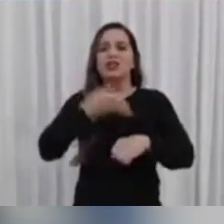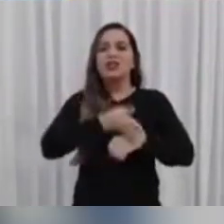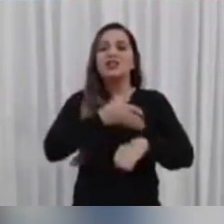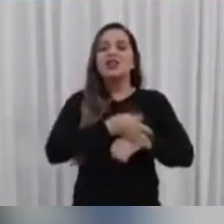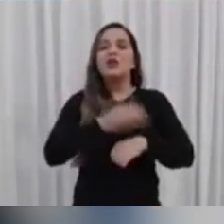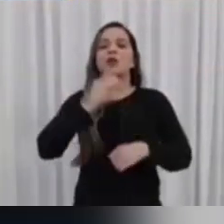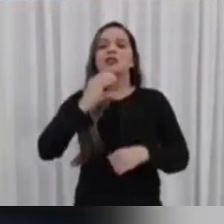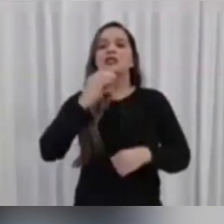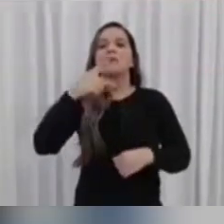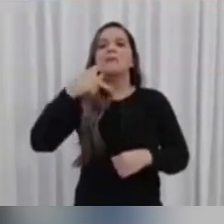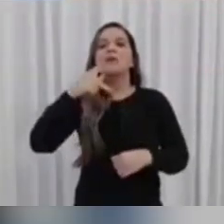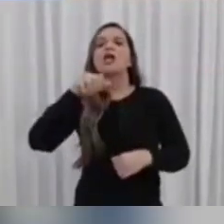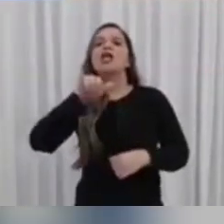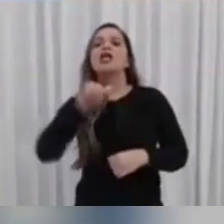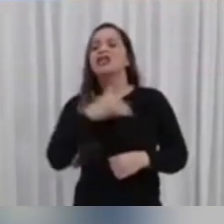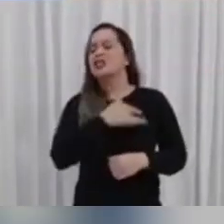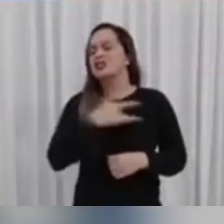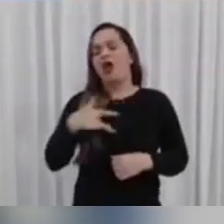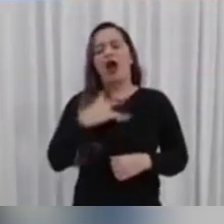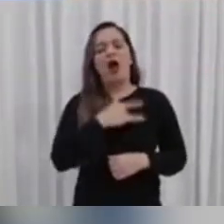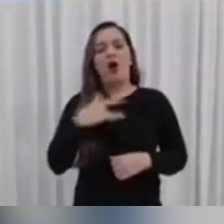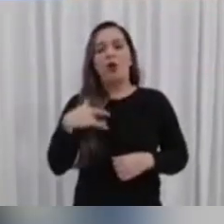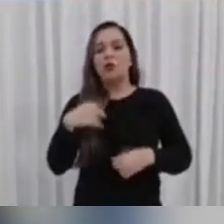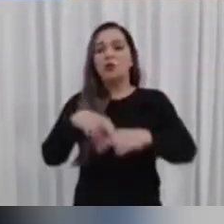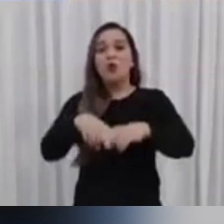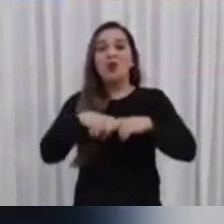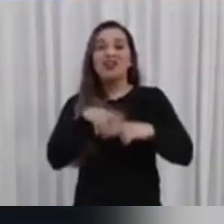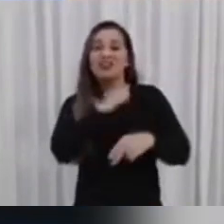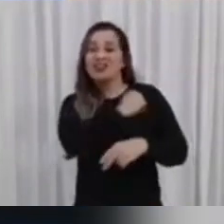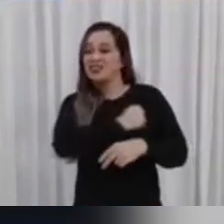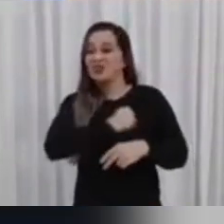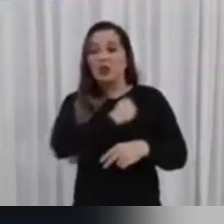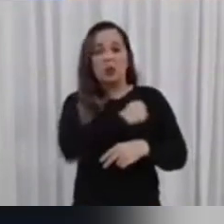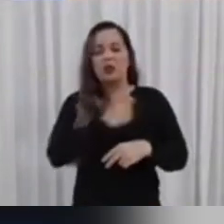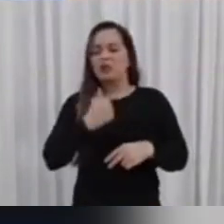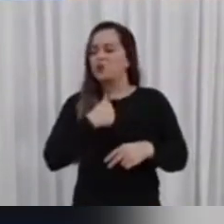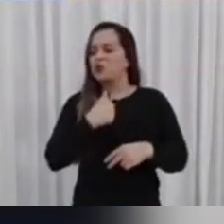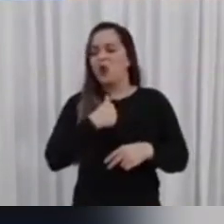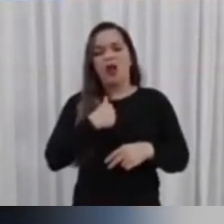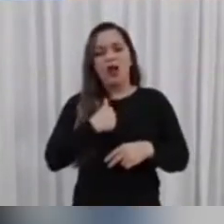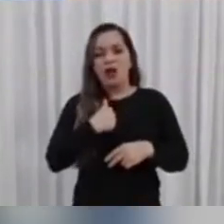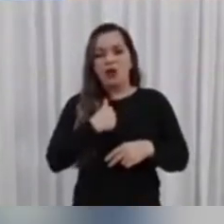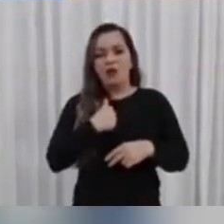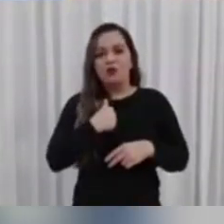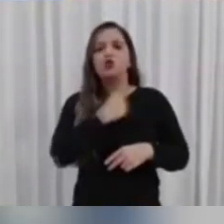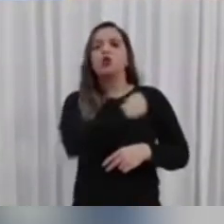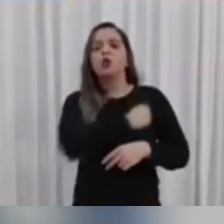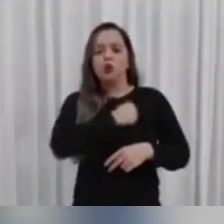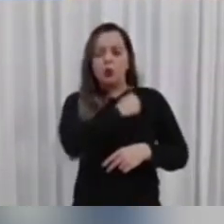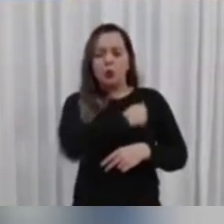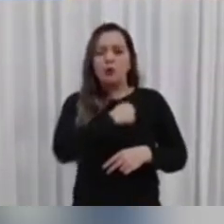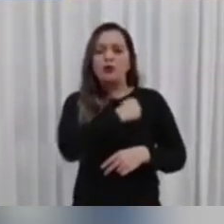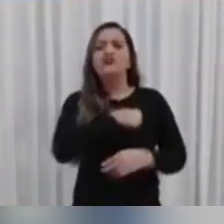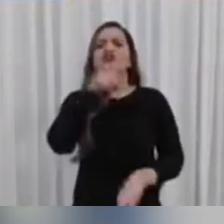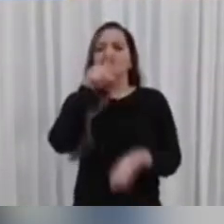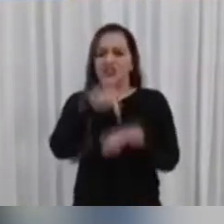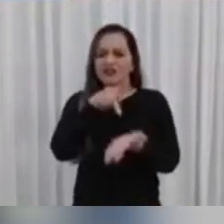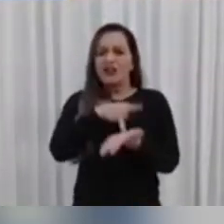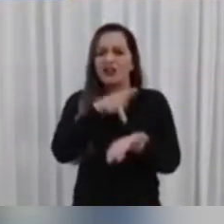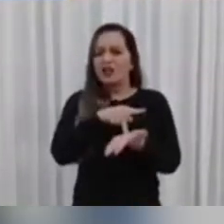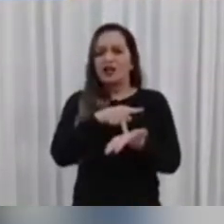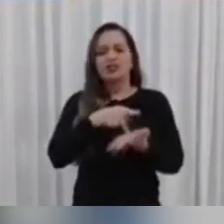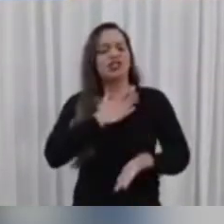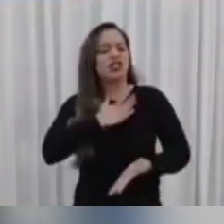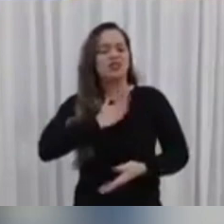saúde. Porque esses números, presidente, não são o vereador JK que está inventando, são números oficiais. E a gente não